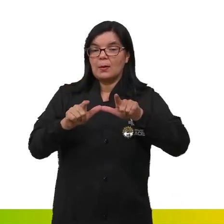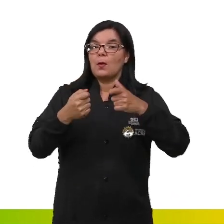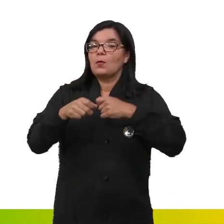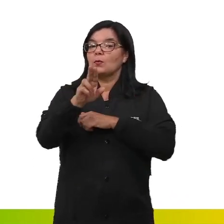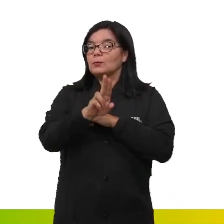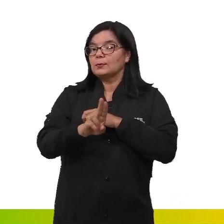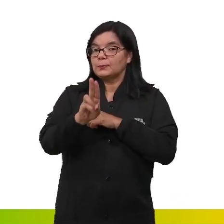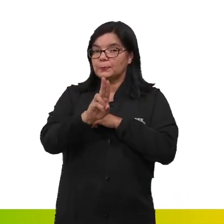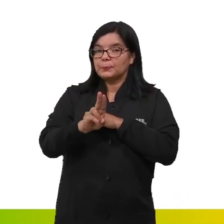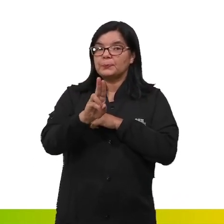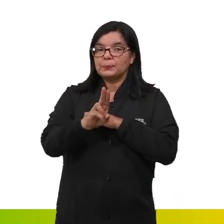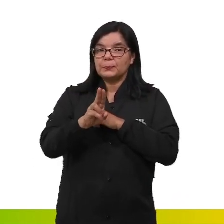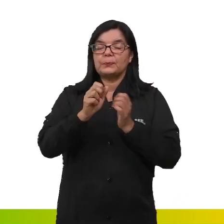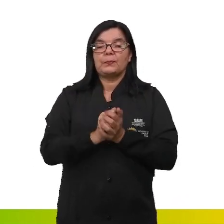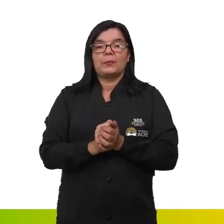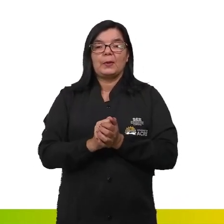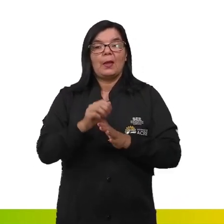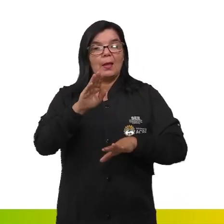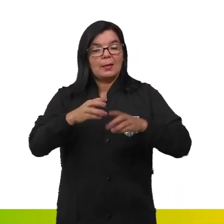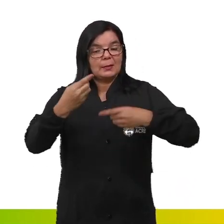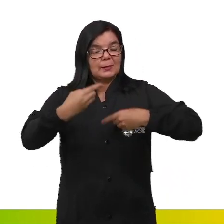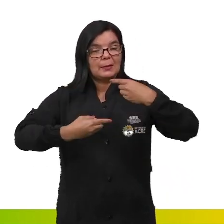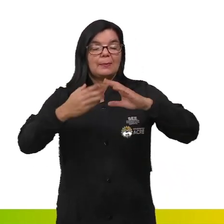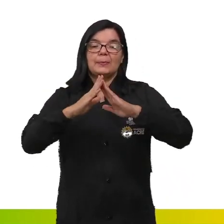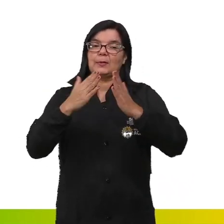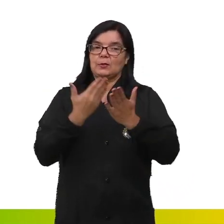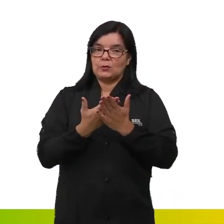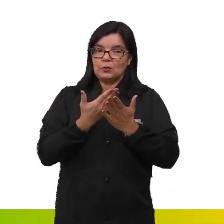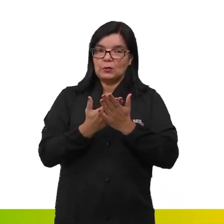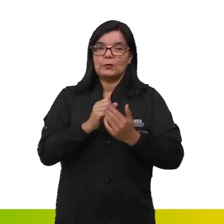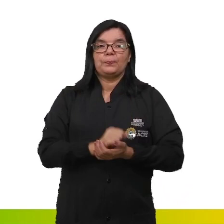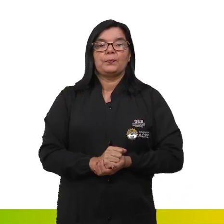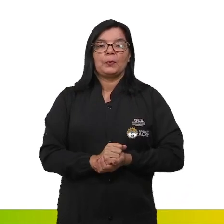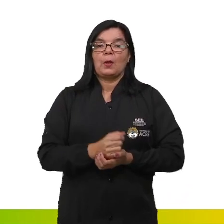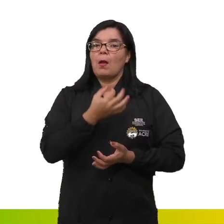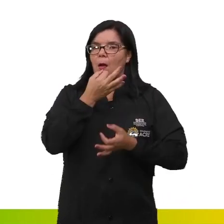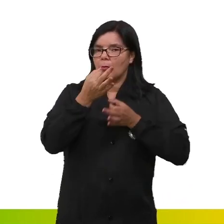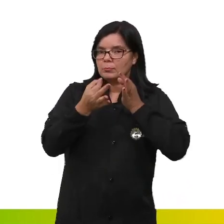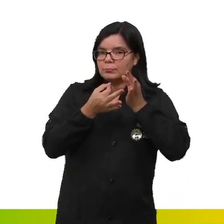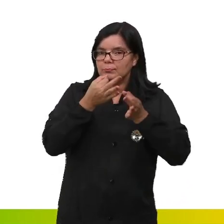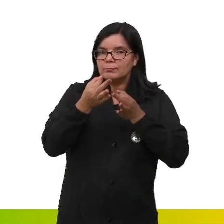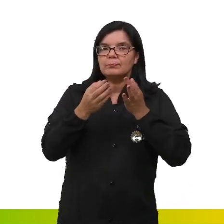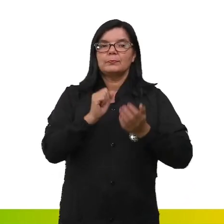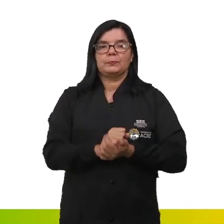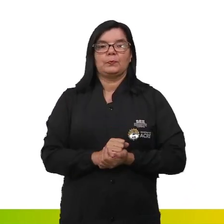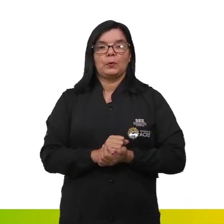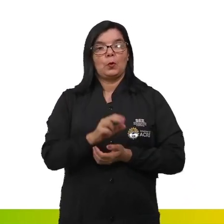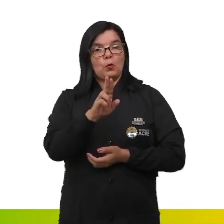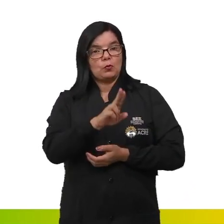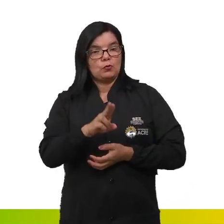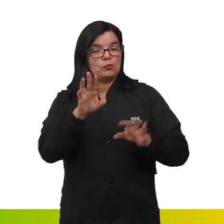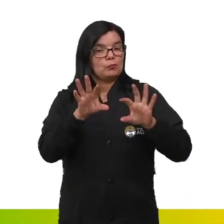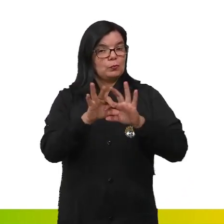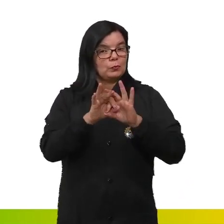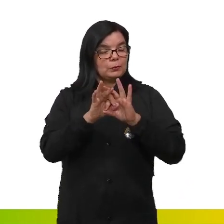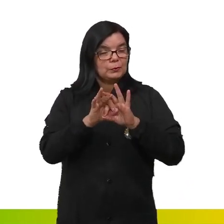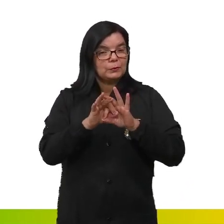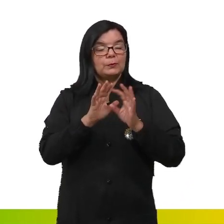devo utilizar em um debate escolar? Uma linguagem argumentativa, o uso